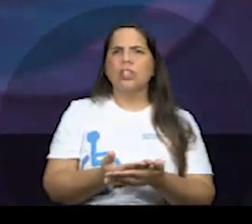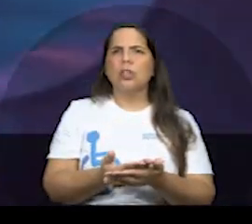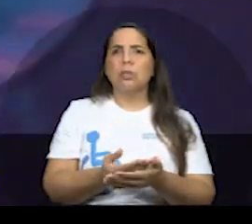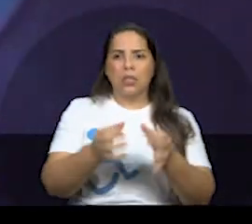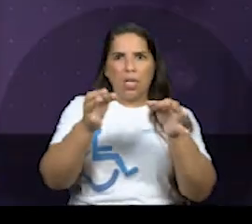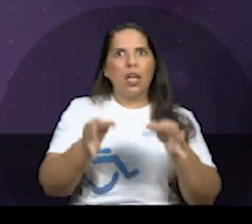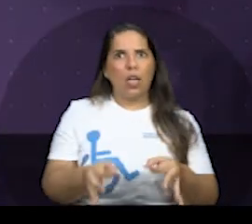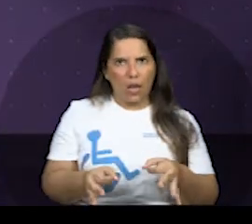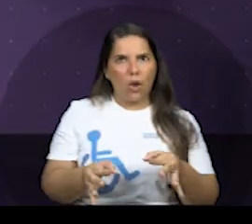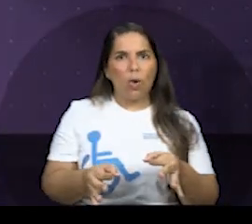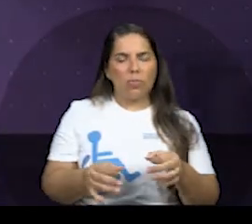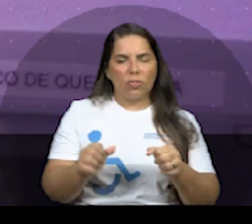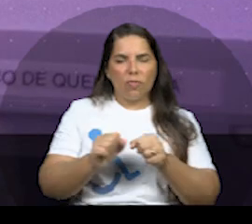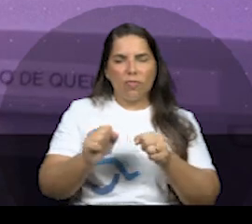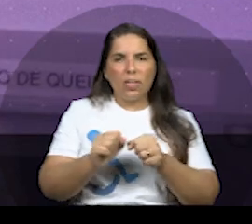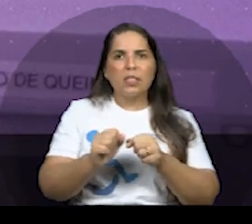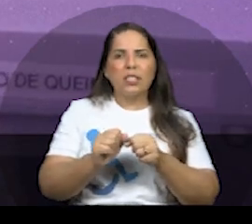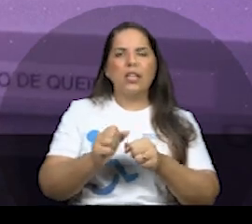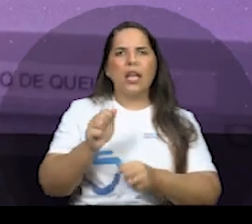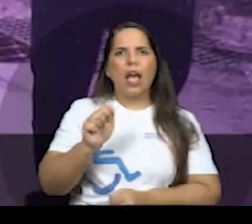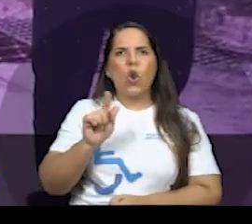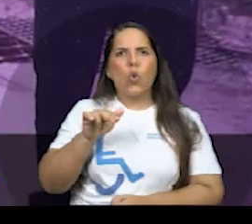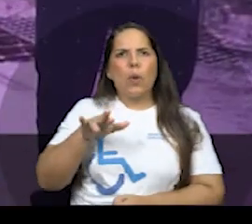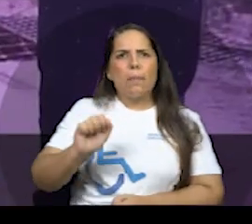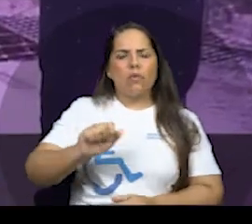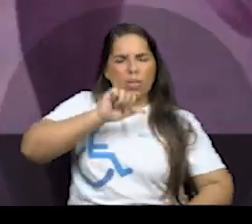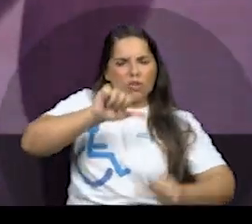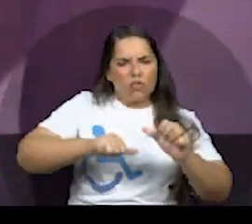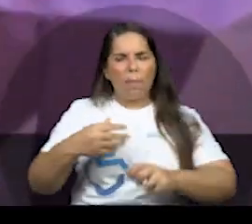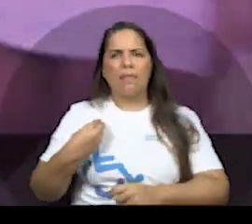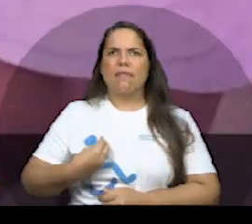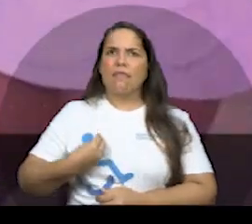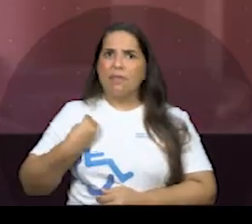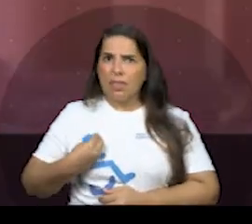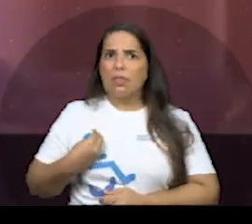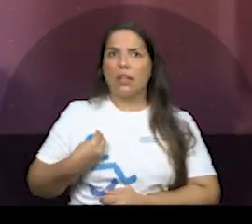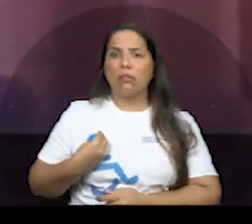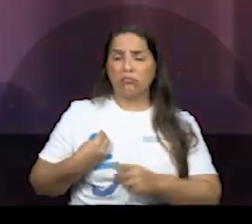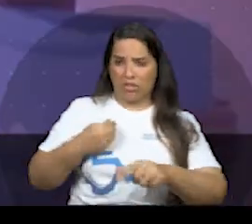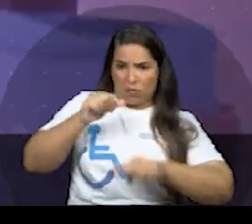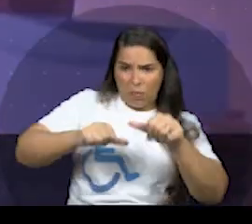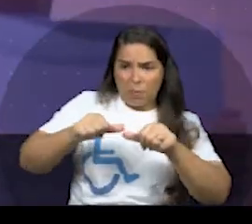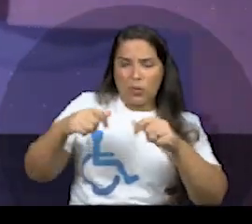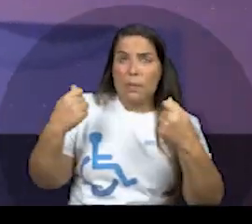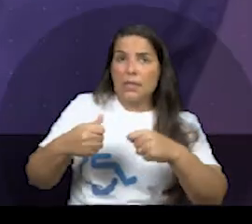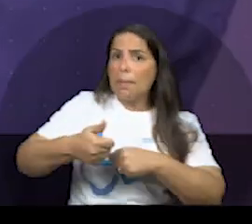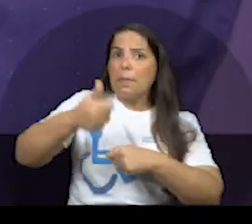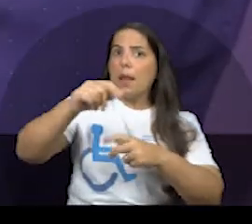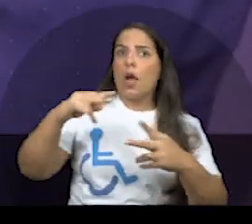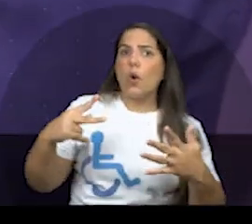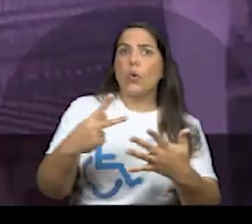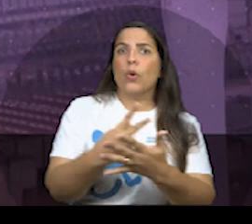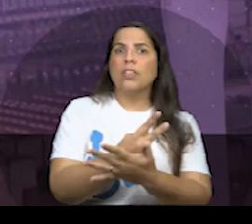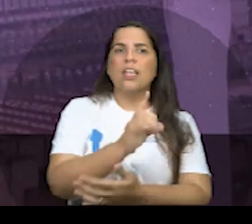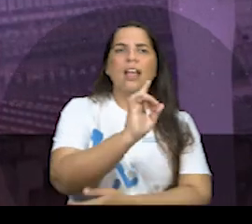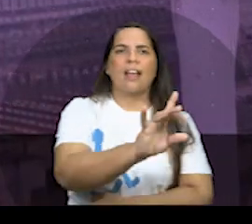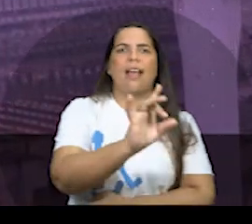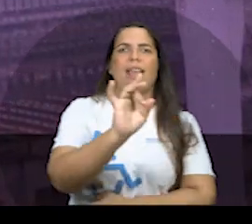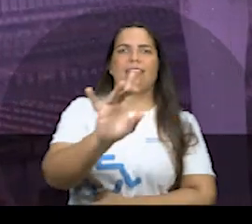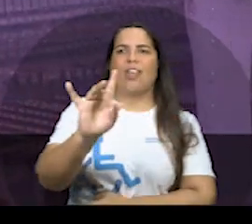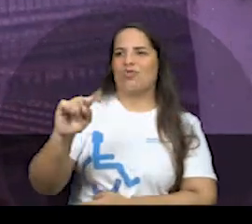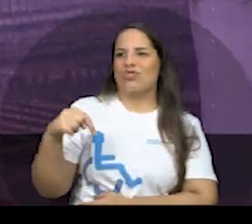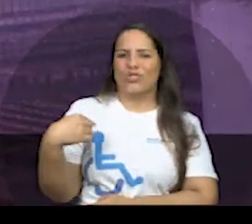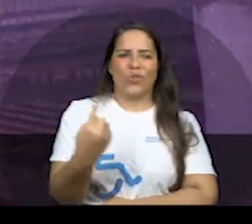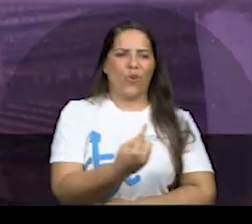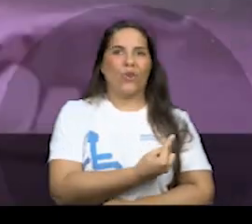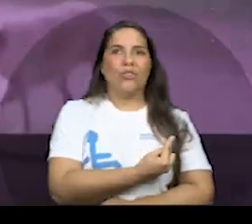Acreditamos que para realmente produzirmos um alumínio que transforme vidas, a transformação precisa primeiro acontecer em cada